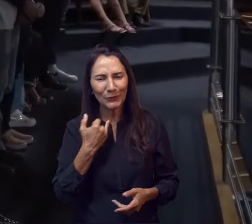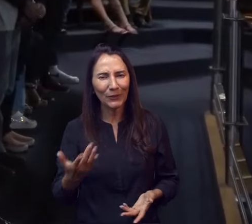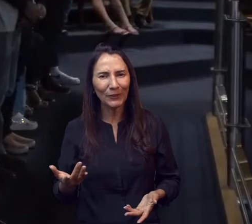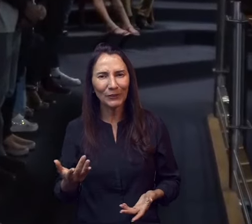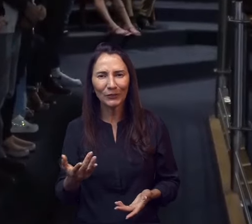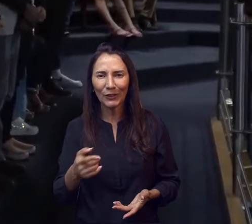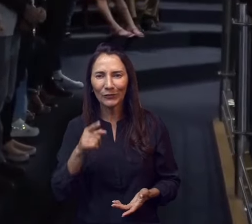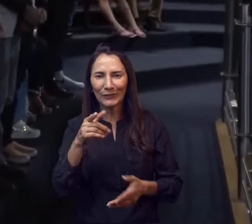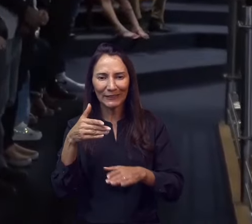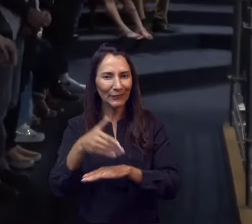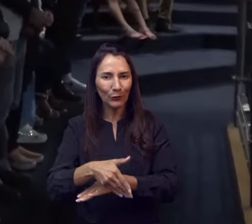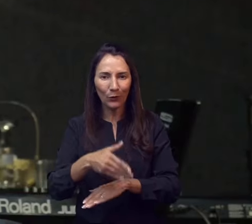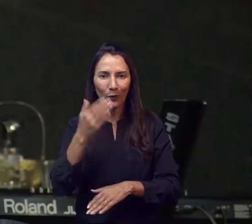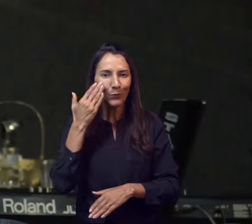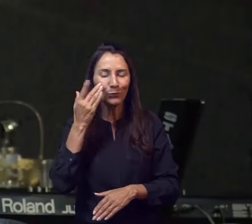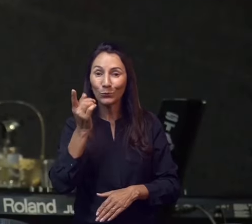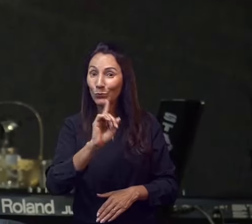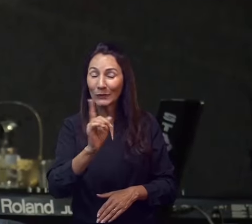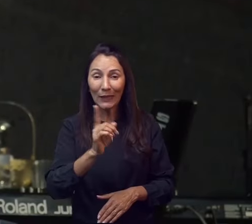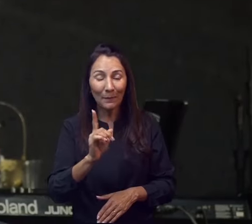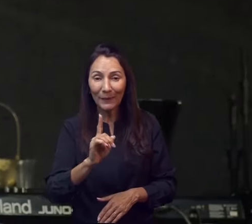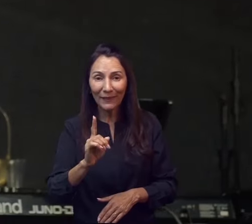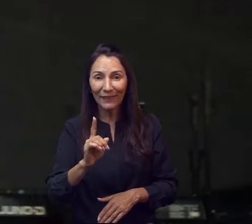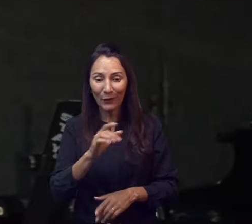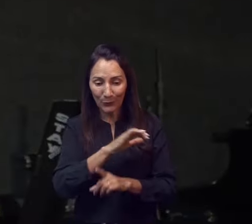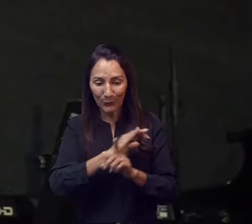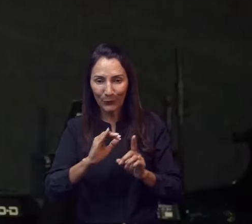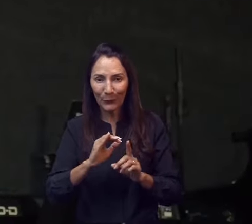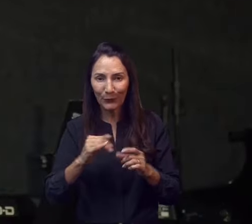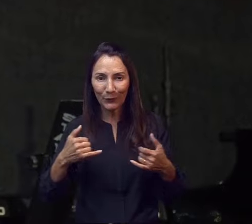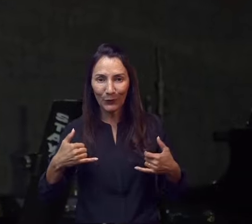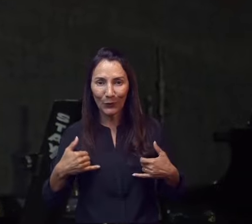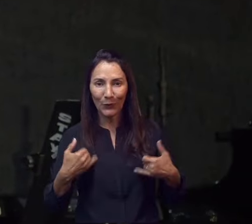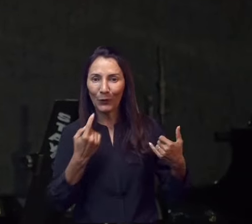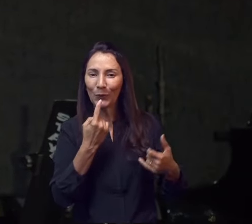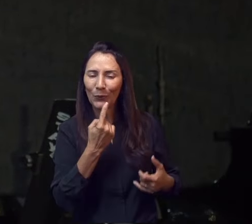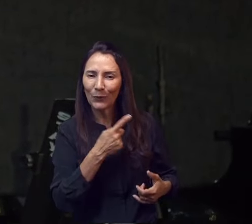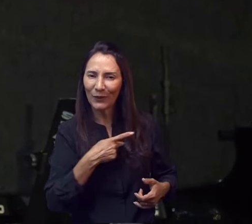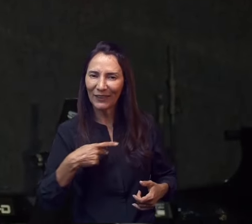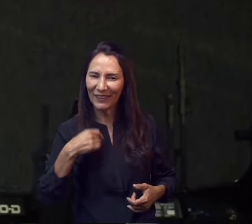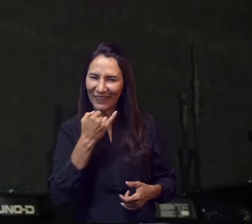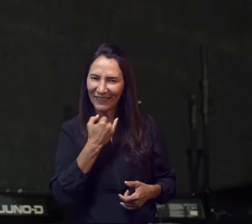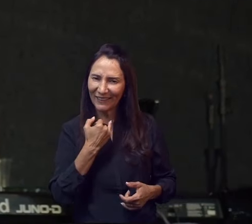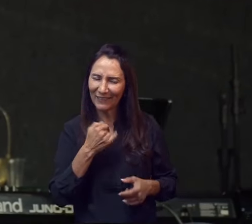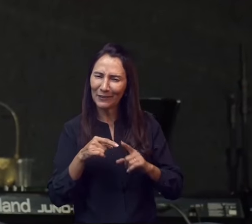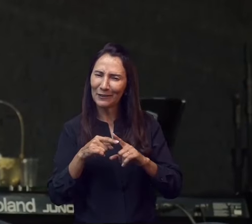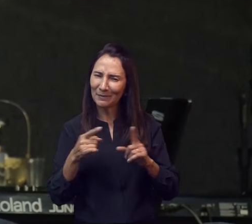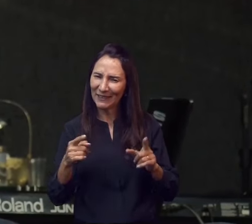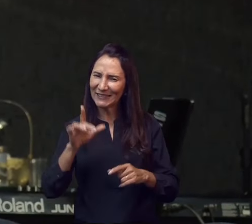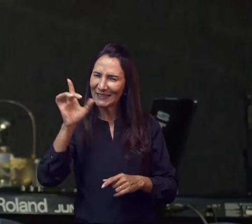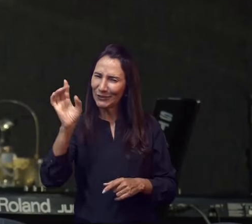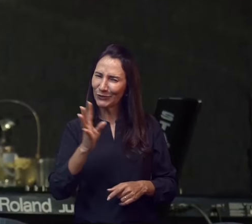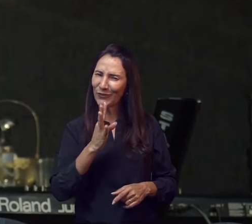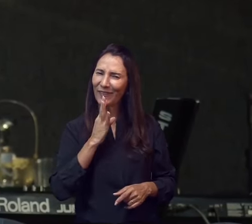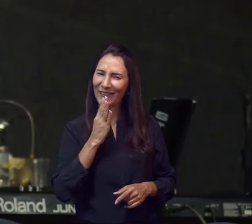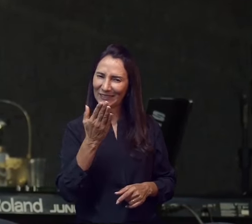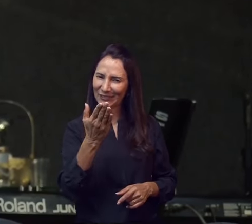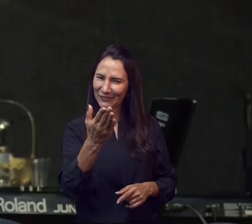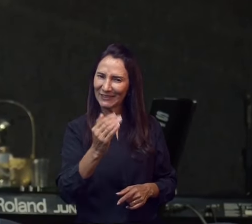não tava nem sabendo o que o culto é de aniversário do pastor mas Deus que conhece você